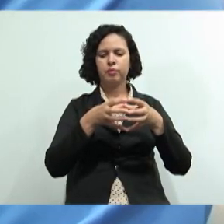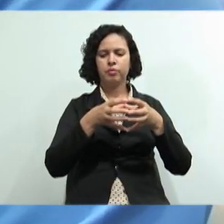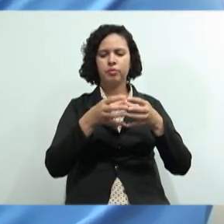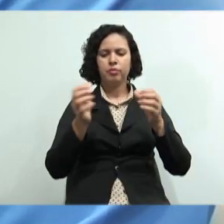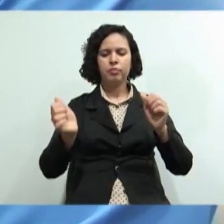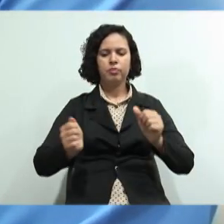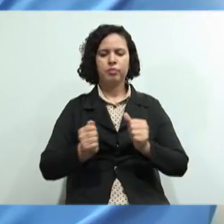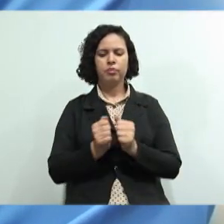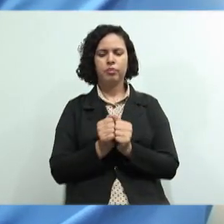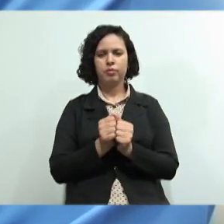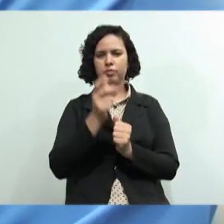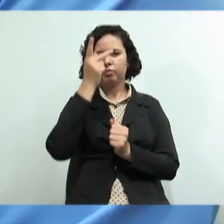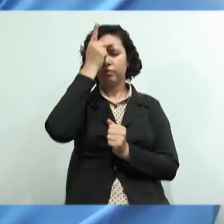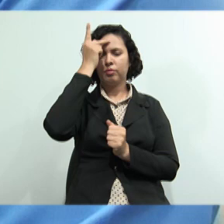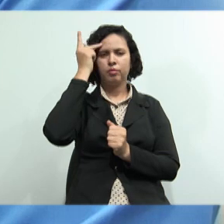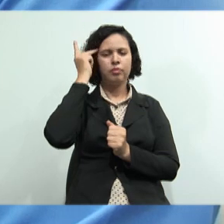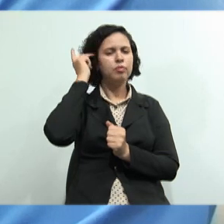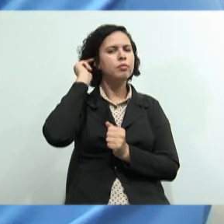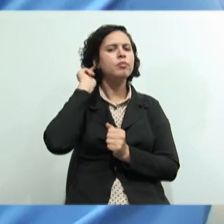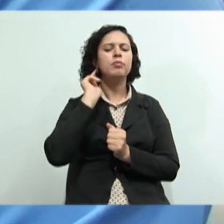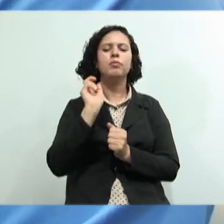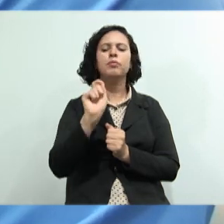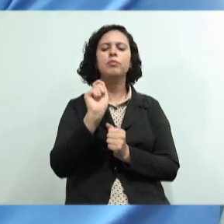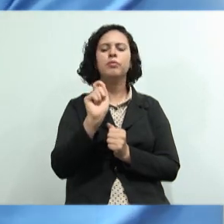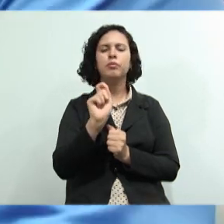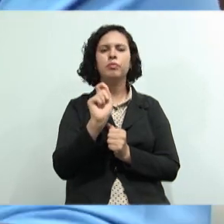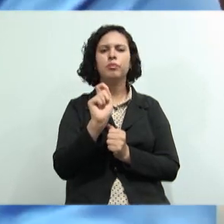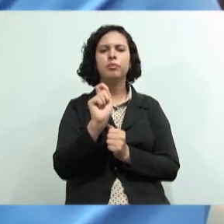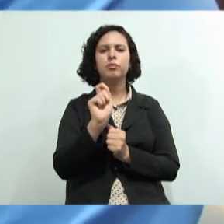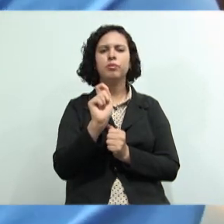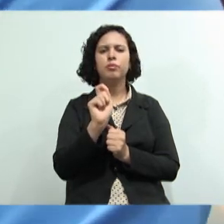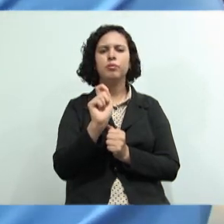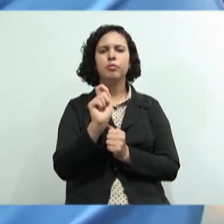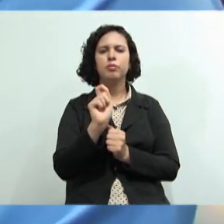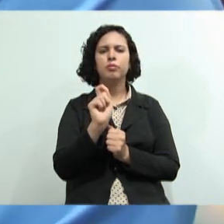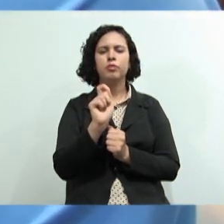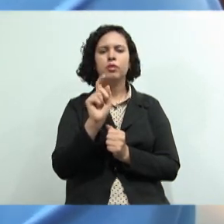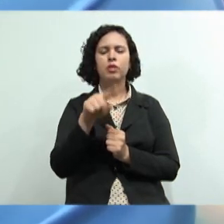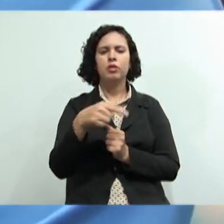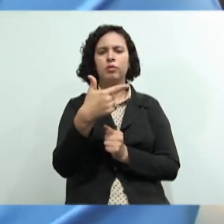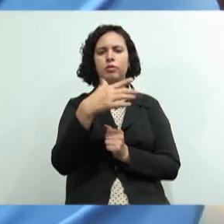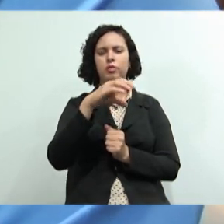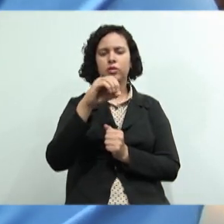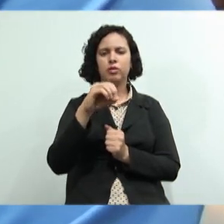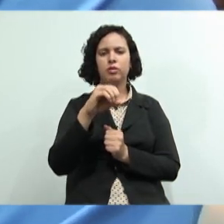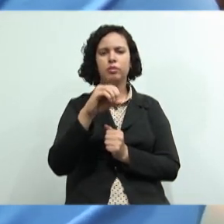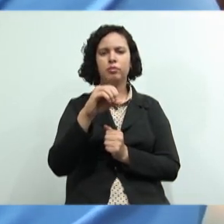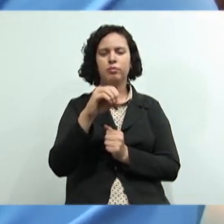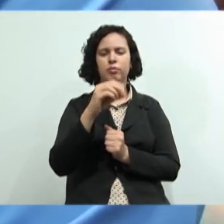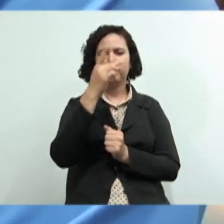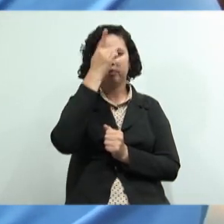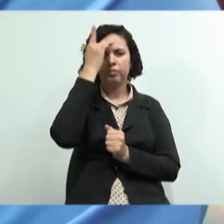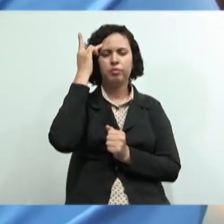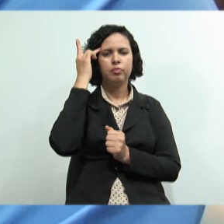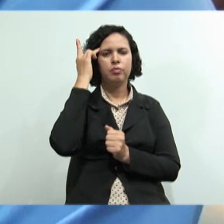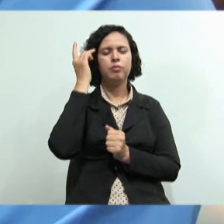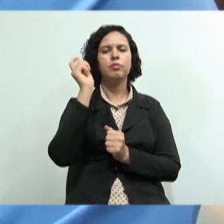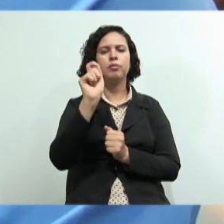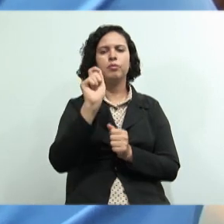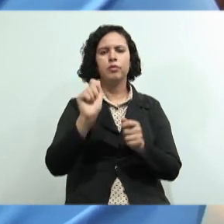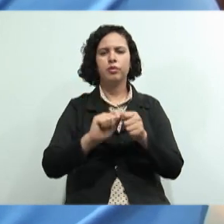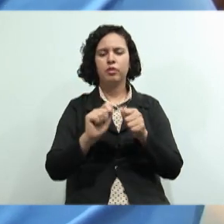juntando as pessoas e formando cooperativas. Porque acima de 20 pessoas você constitui uma